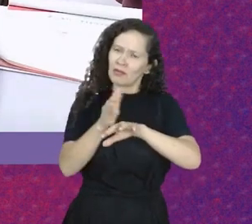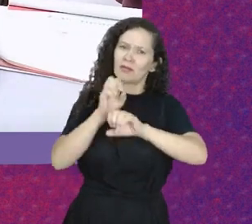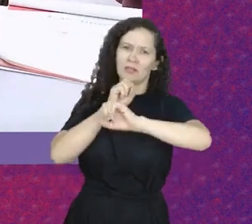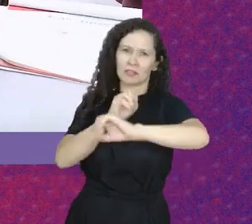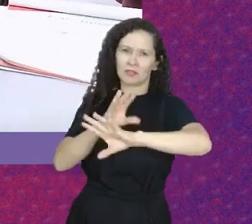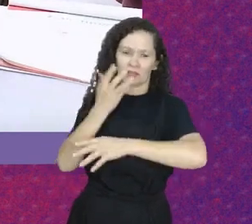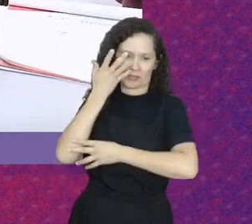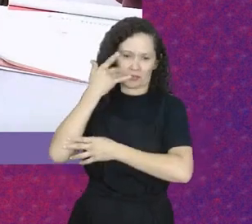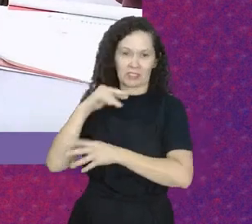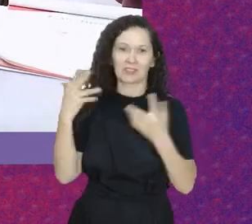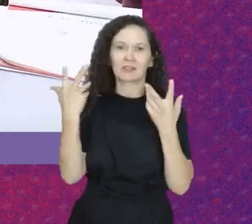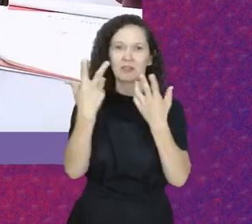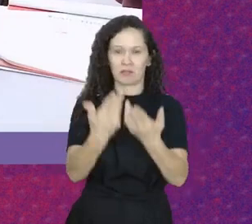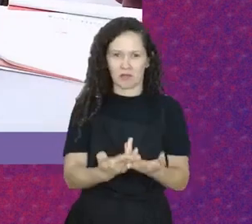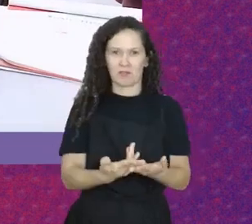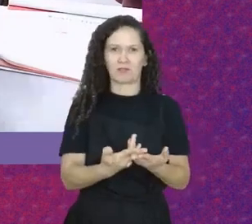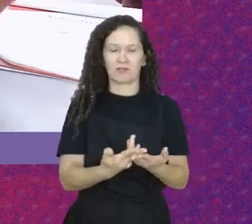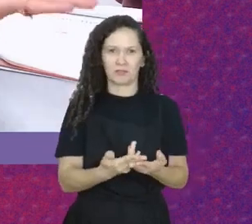educação infantil,